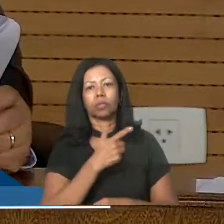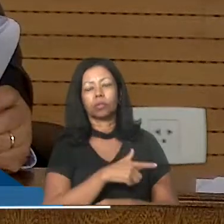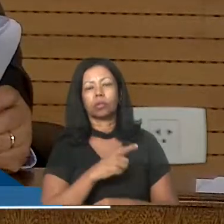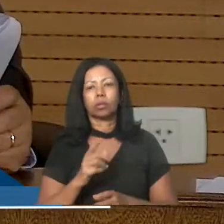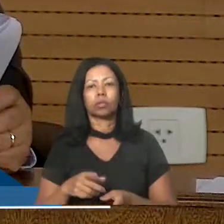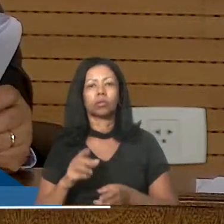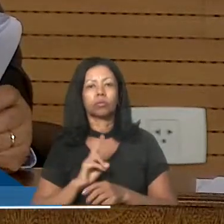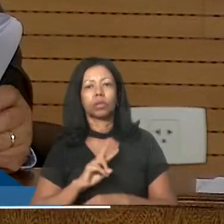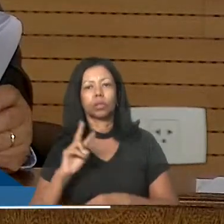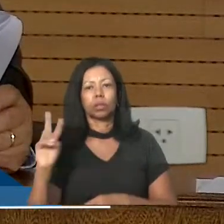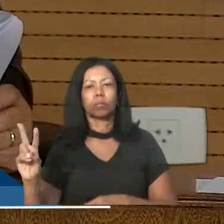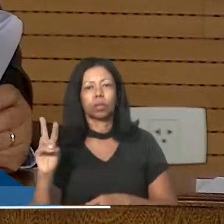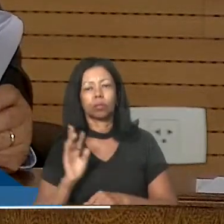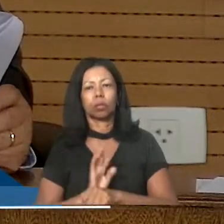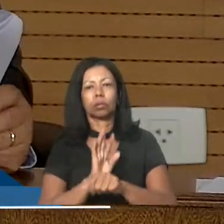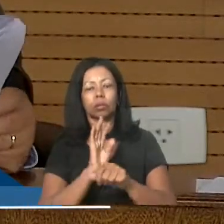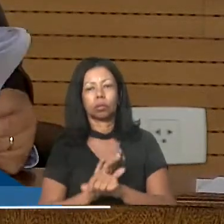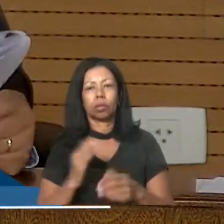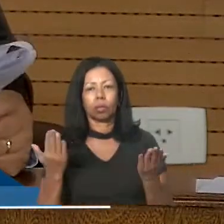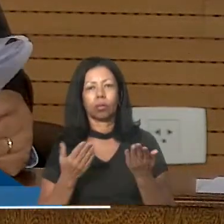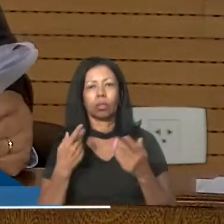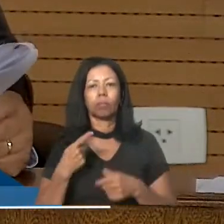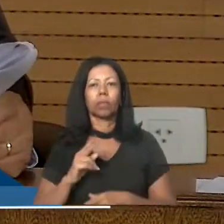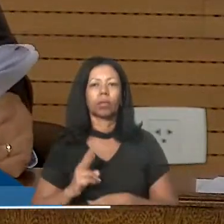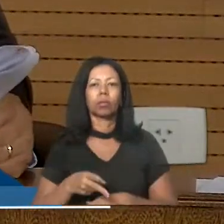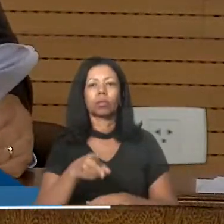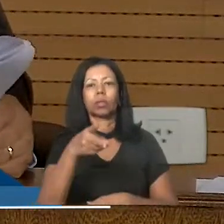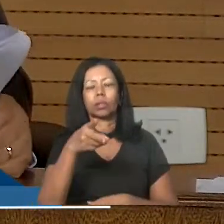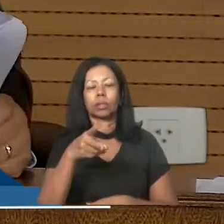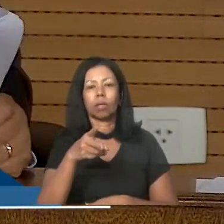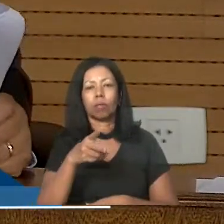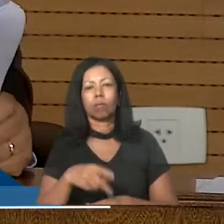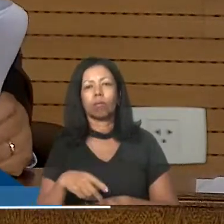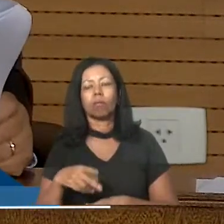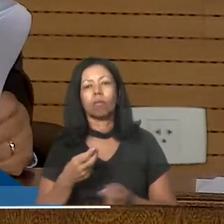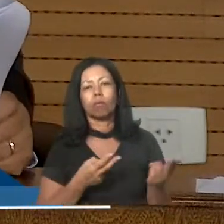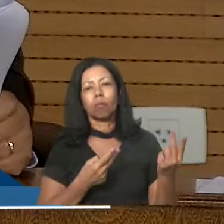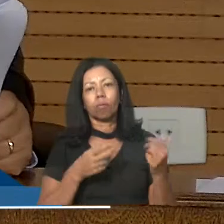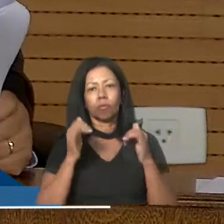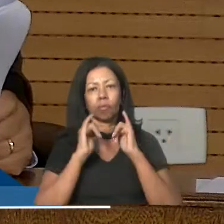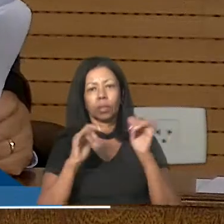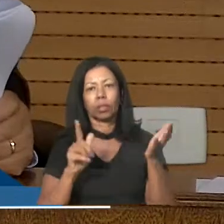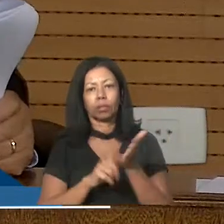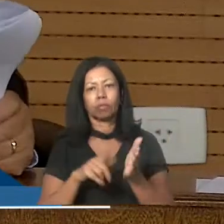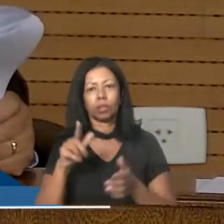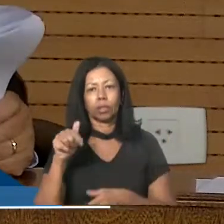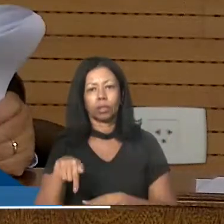auxílio originário e para continuidade do benefício, conforme informado as folhas